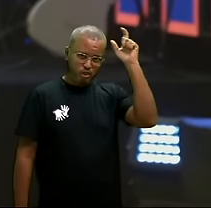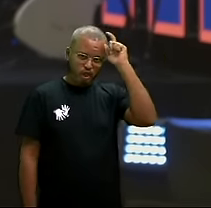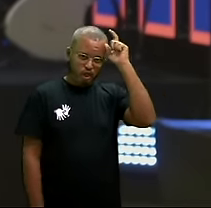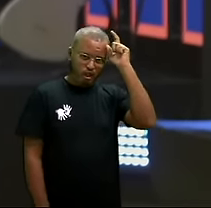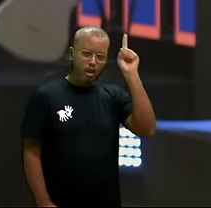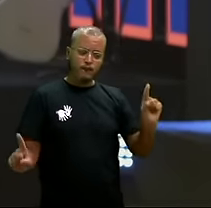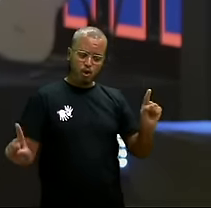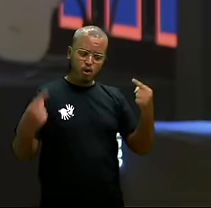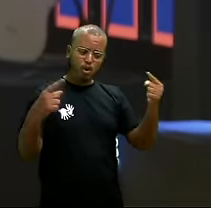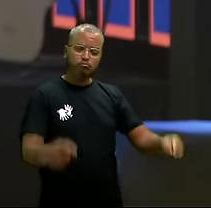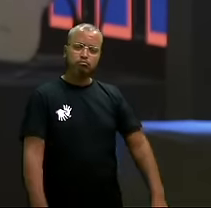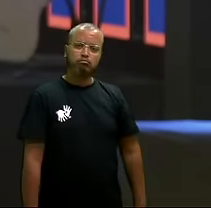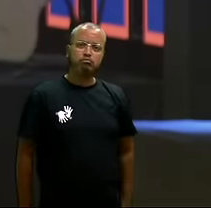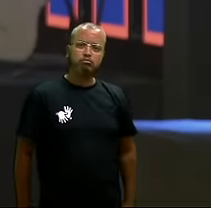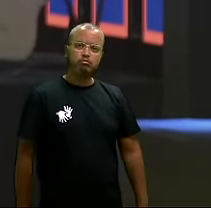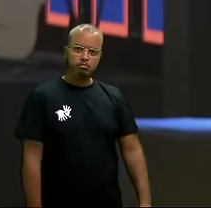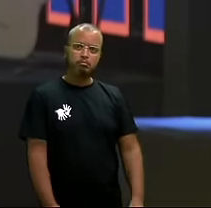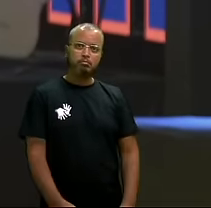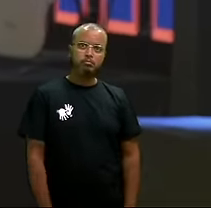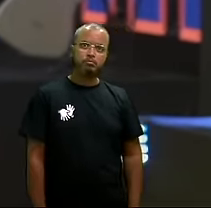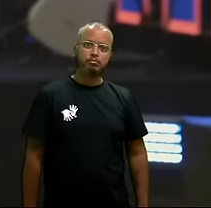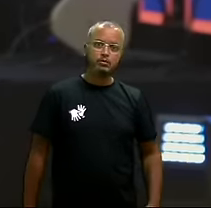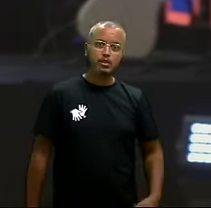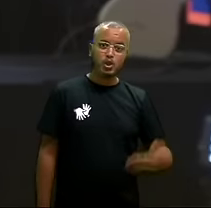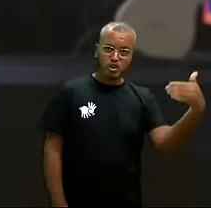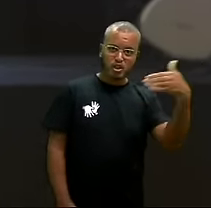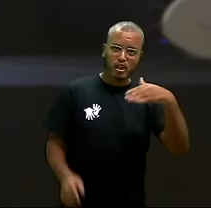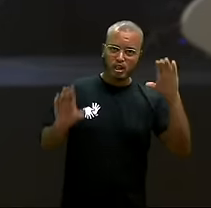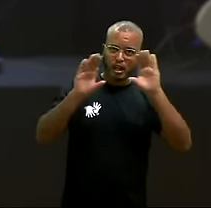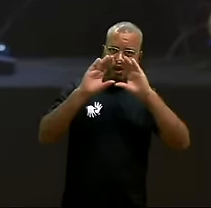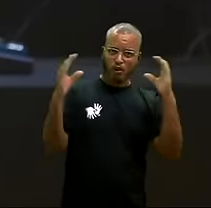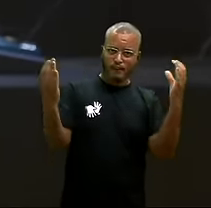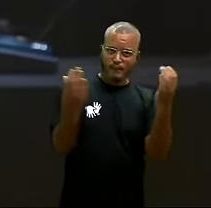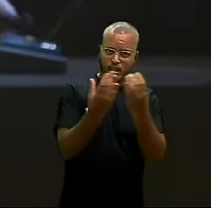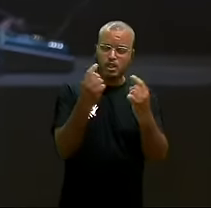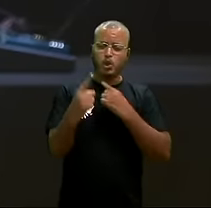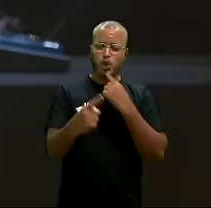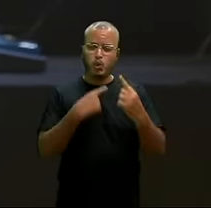Cheguei nessa conferência cheio de dúvida, mas eu tô saindo cheio de fé. Quem tá ouvindo o que eu tô falando?